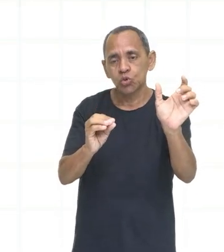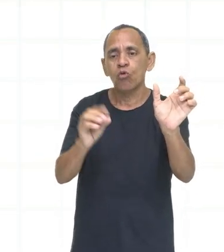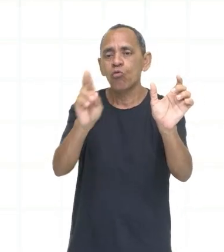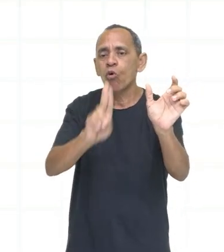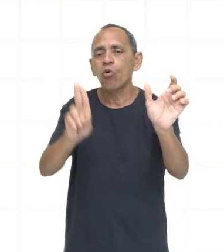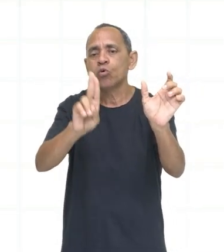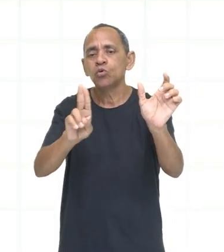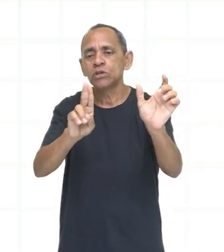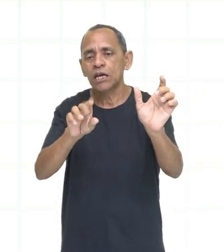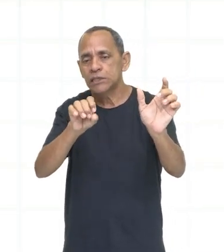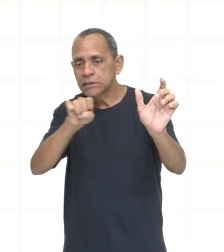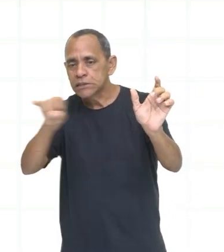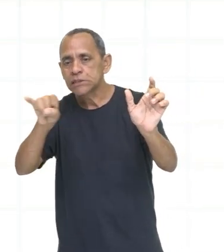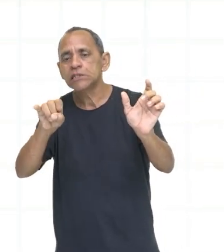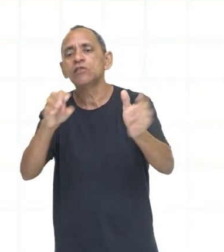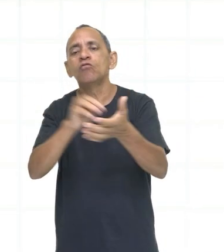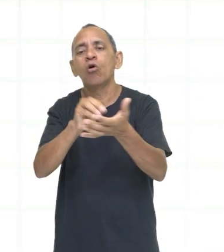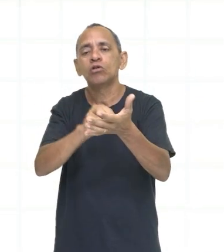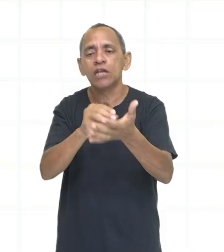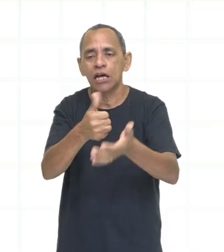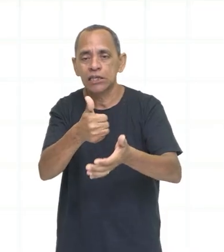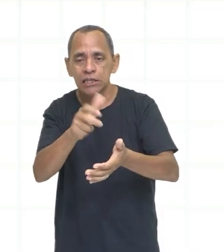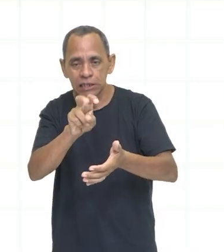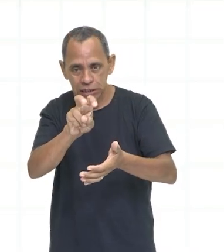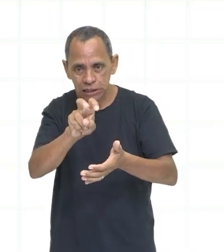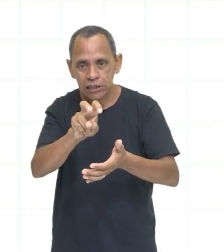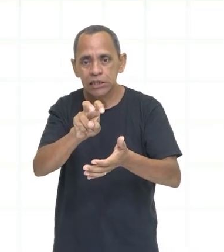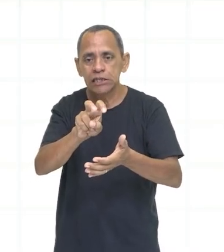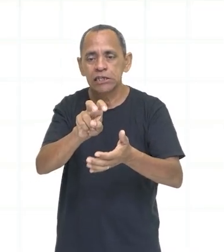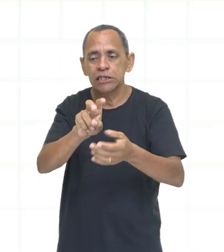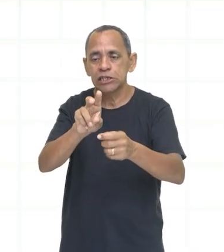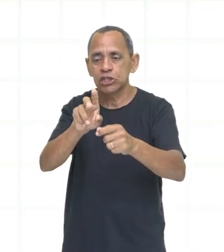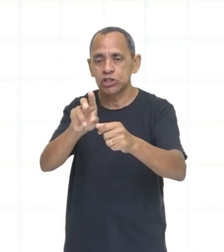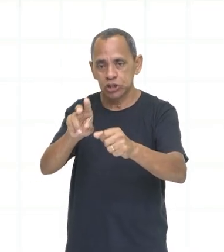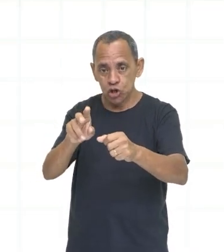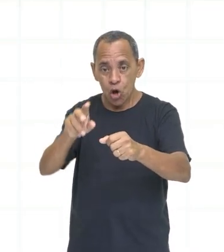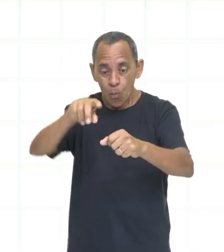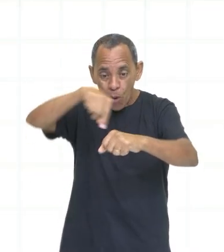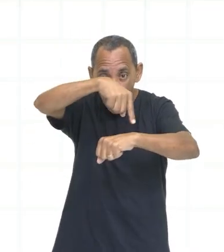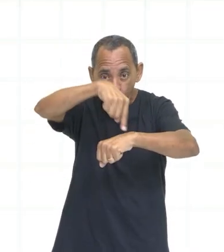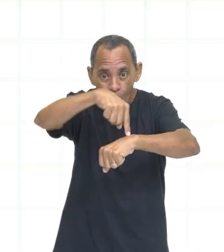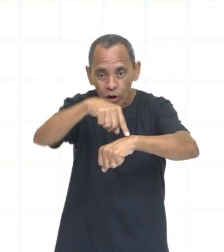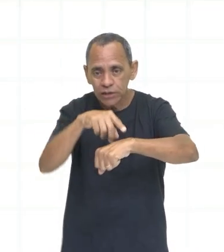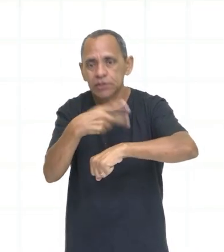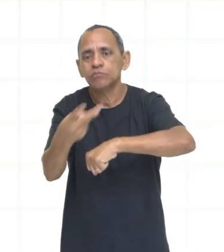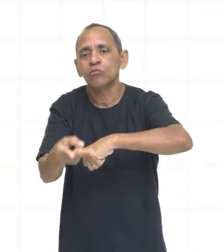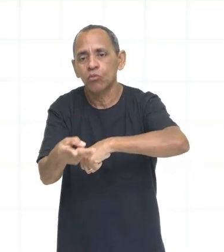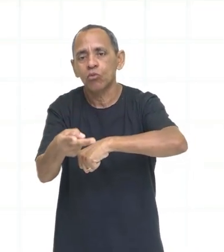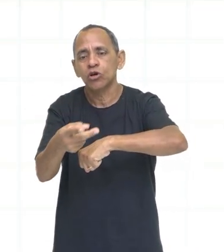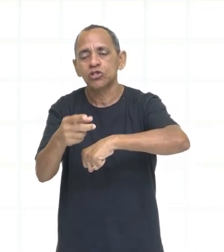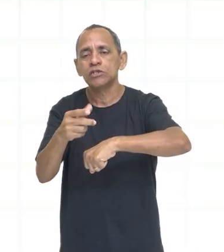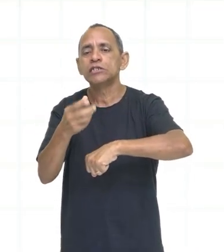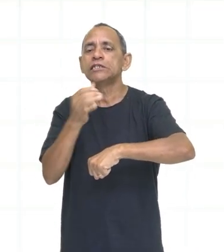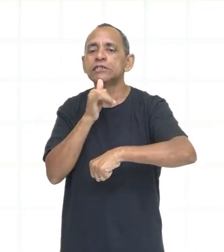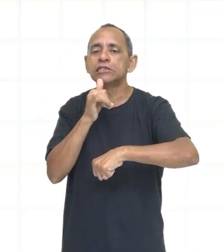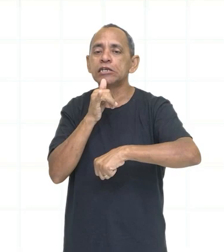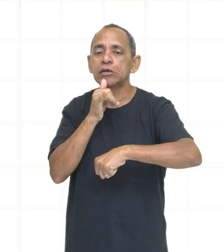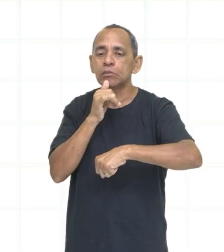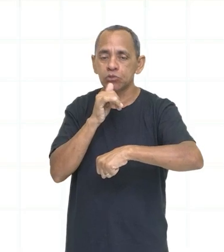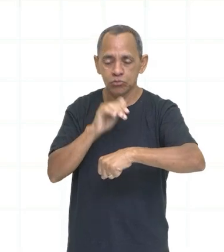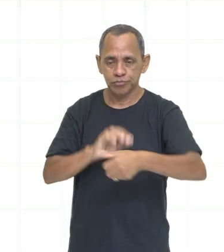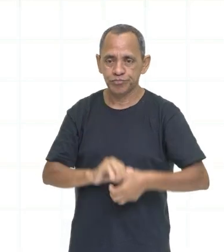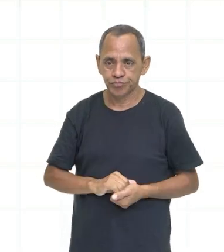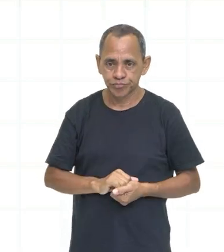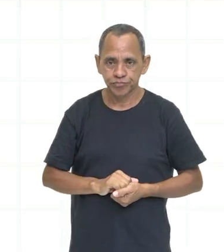certo? Então, it's a quarter to 6, it's a quarter to 6, então falta 1/4 de hora para as